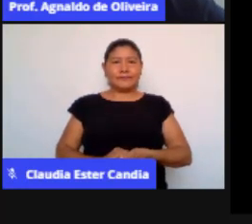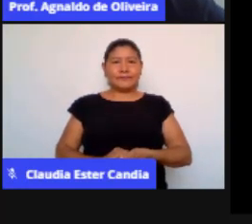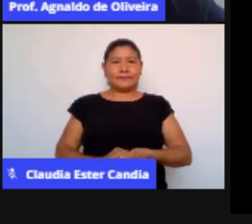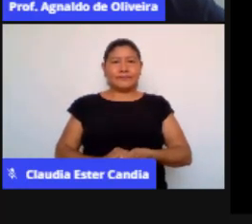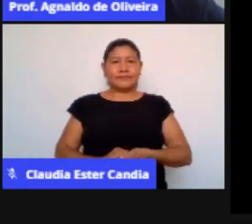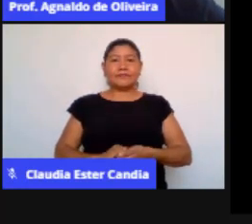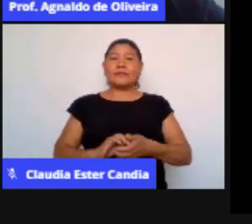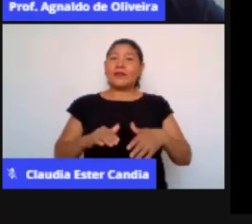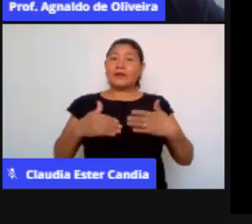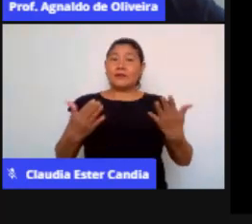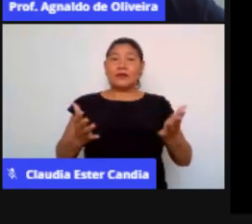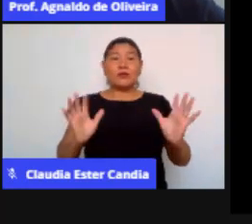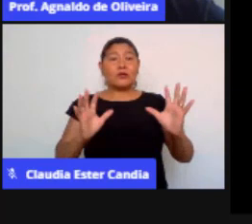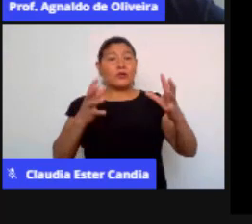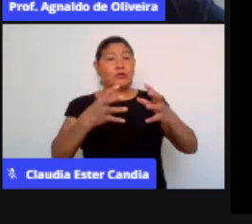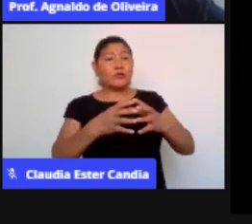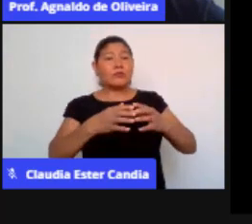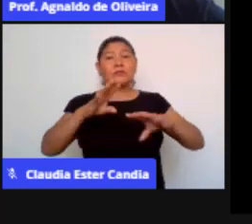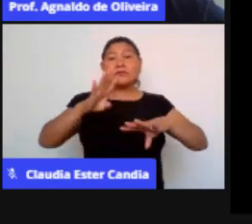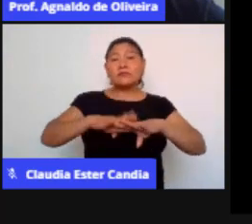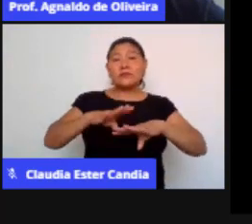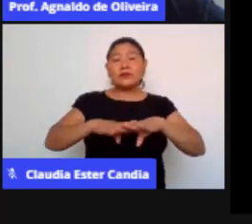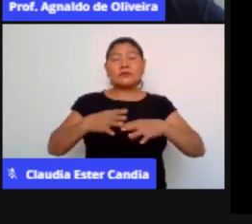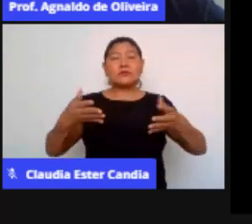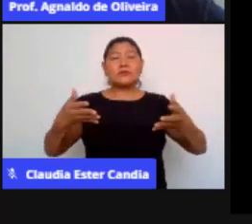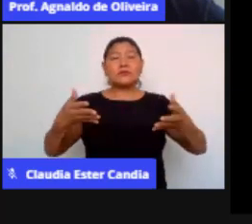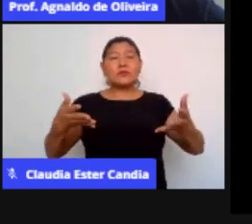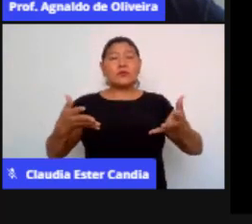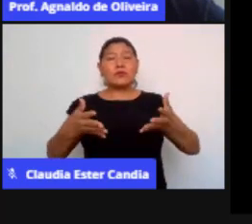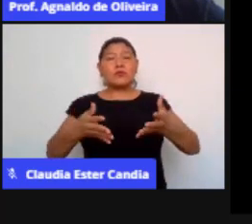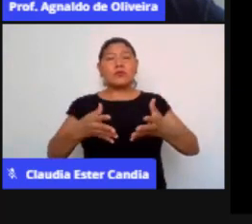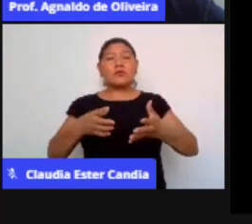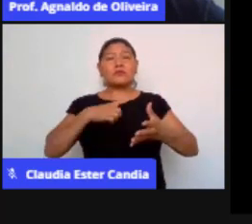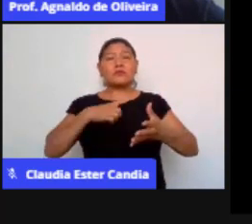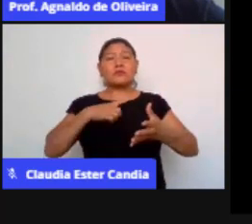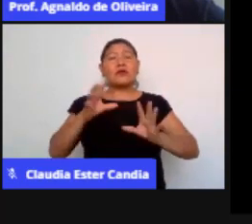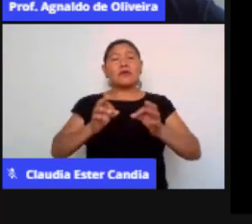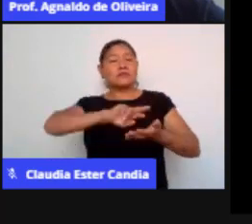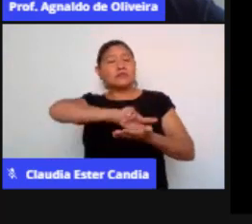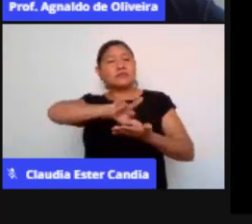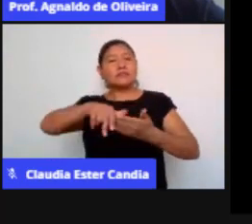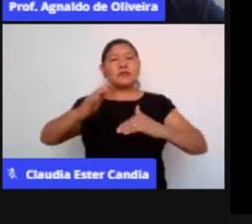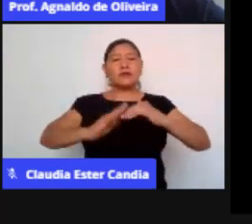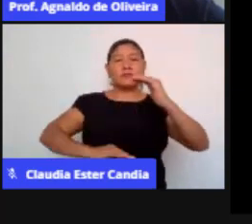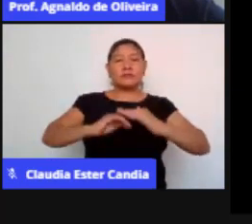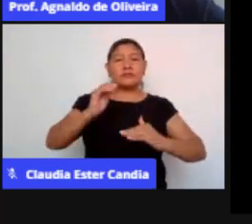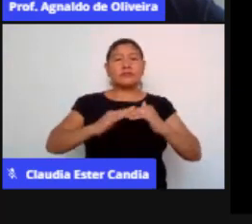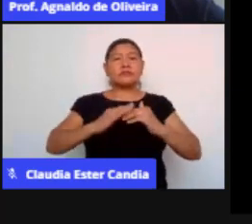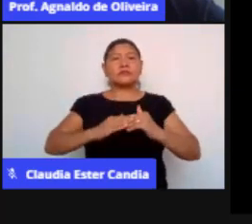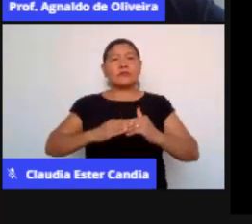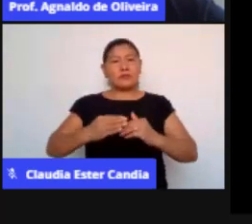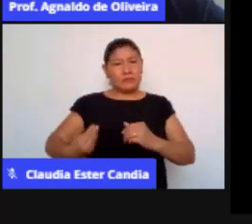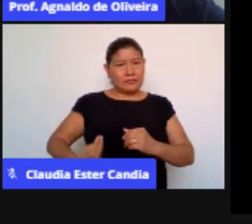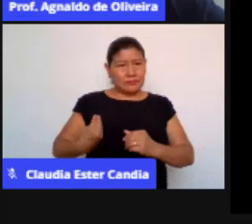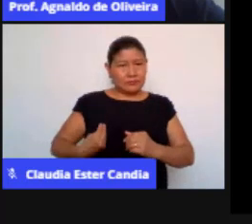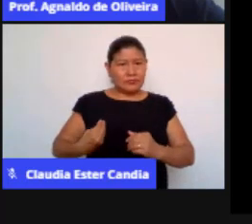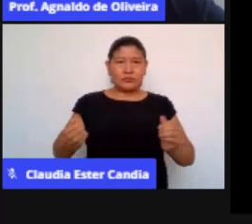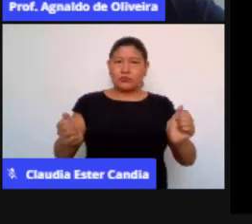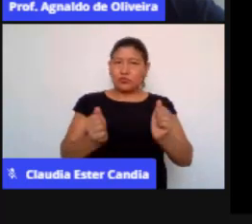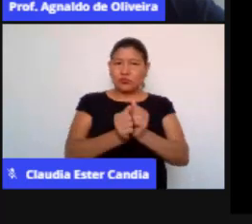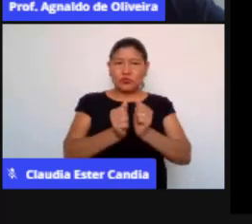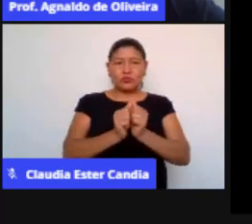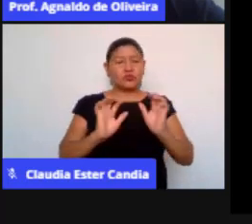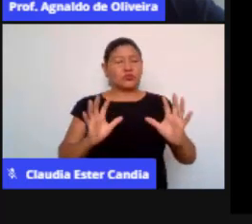Então, a equipe de matemática, hoje ela é composta pelo Adriano, o Adriano já está há um bom tempo aí na equipe,